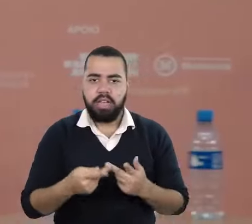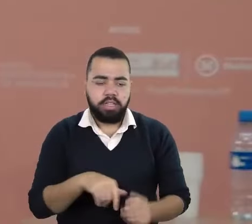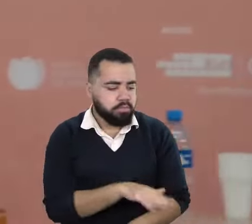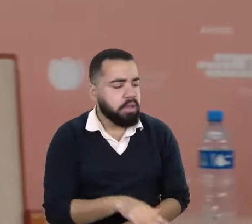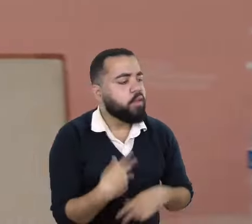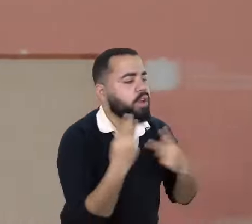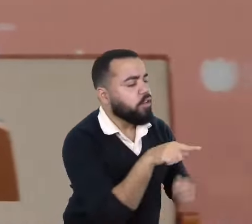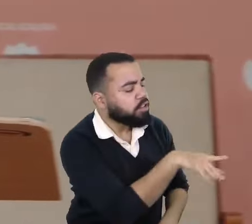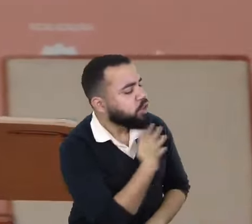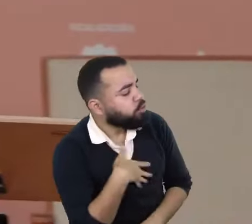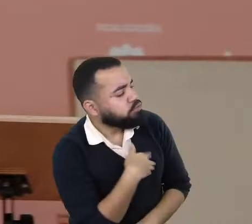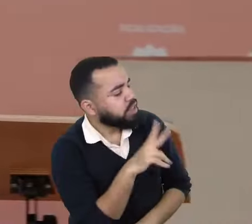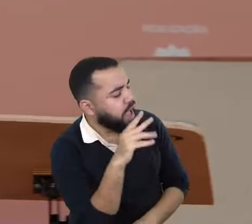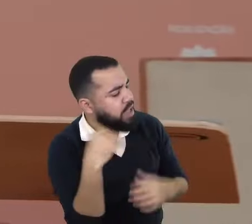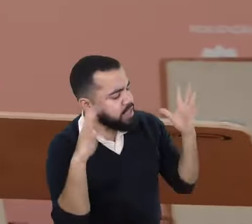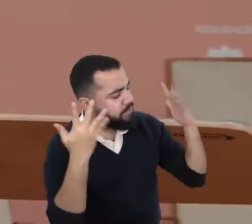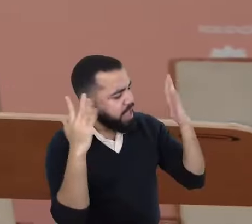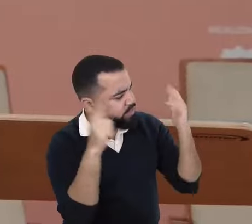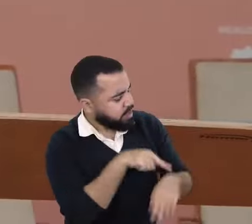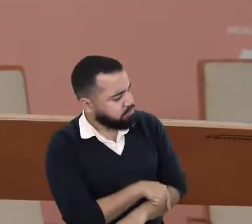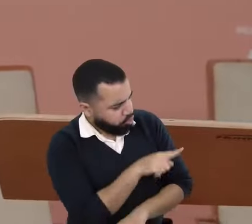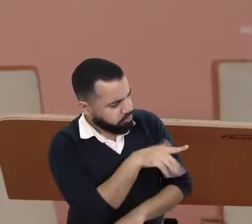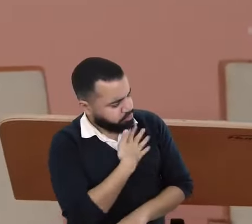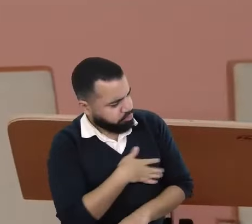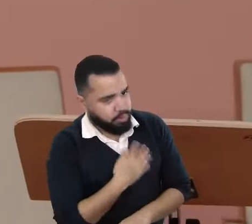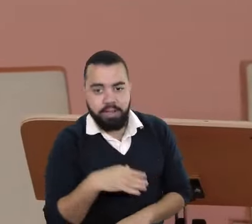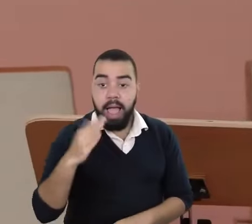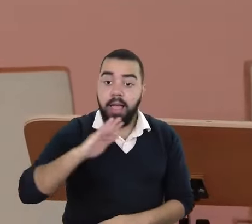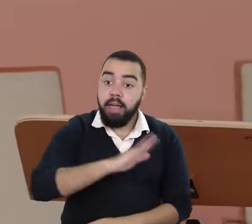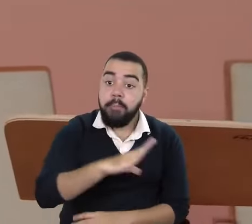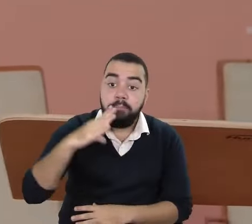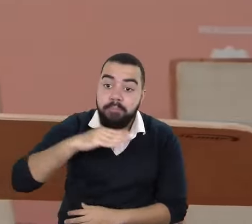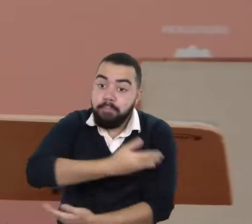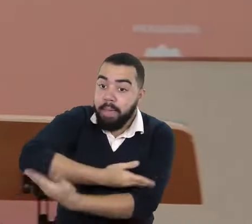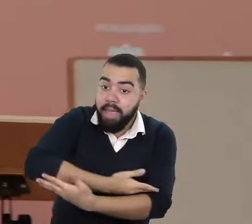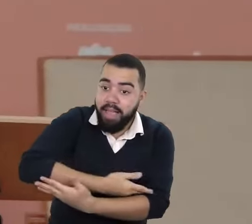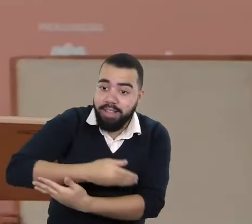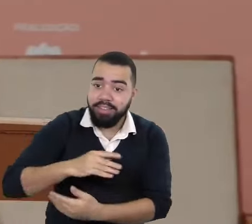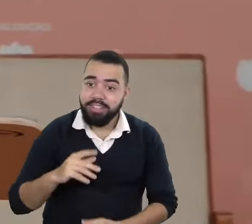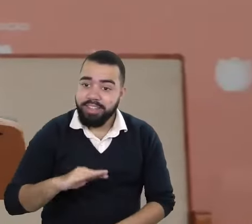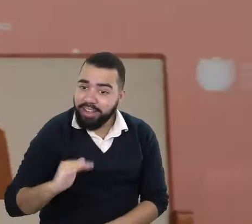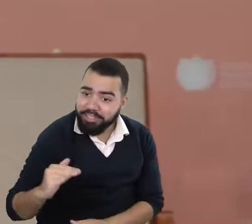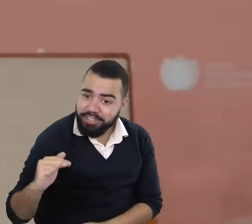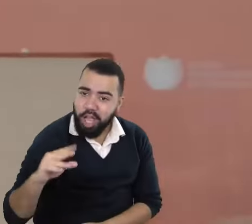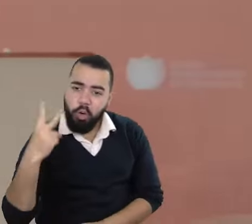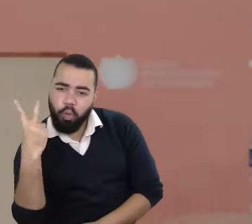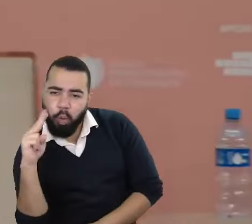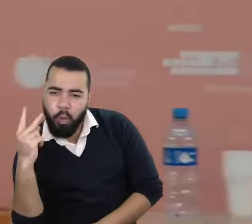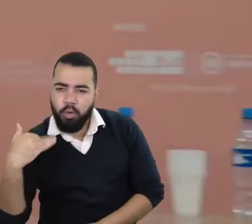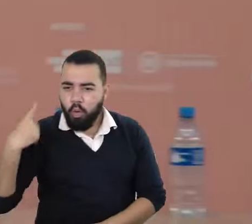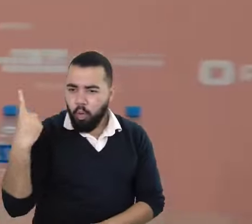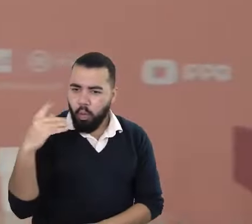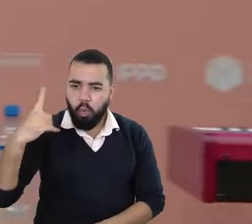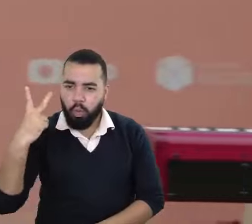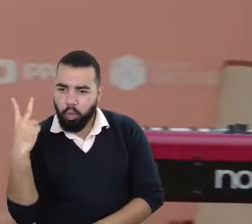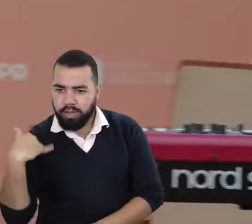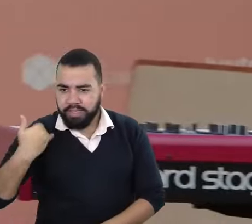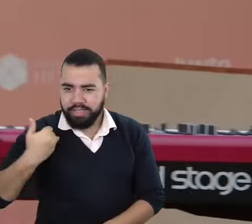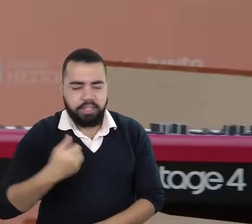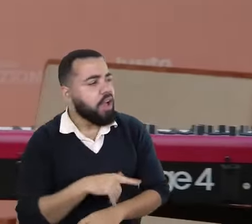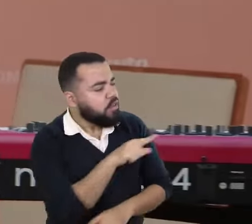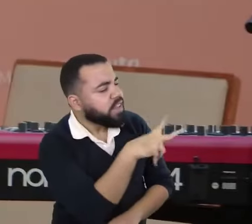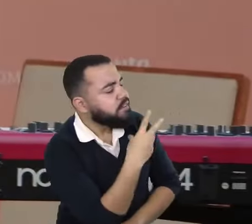falava assim, tá gostando da festa? Como tá aí, tá gostando da festa, tudo certo, precisando de alguma coisa? Eu sempre fui muito falante, e uma das minhas áreas, das minhas